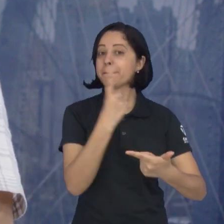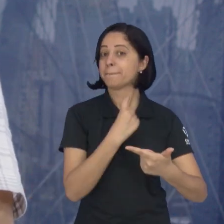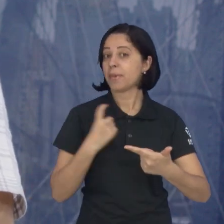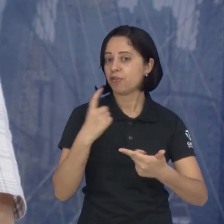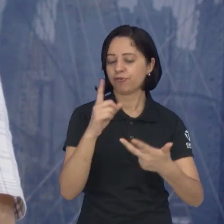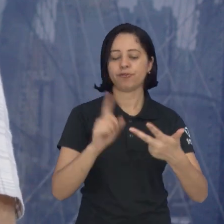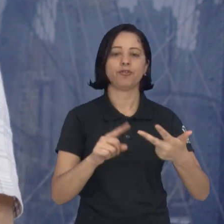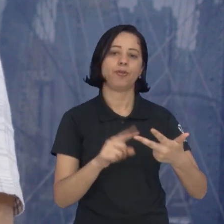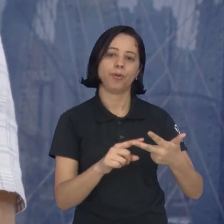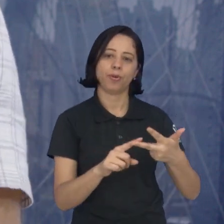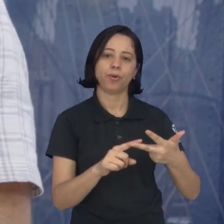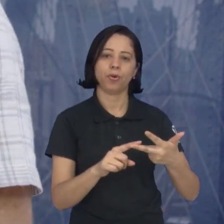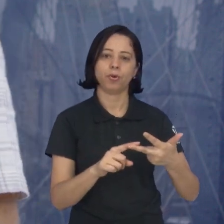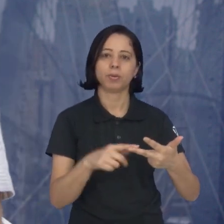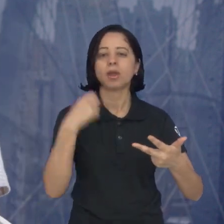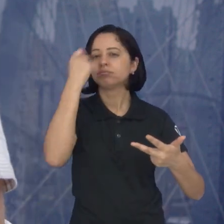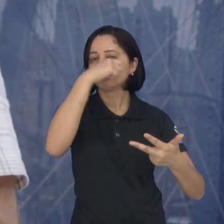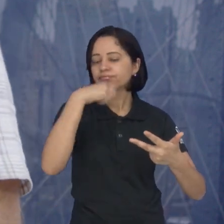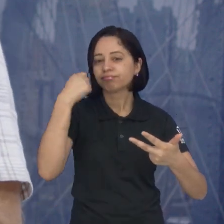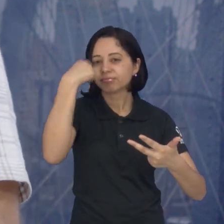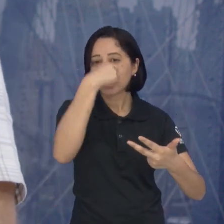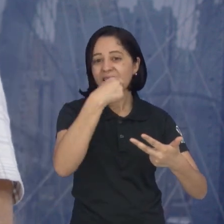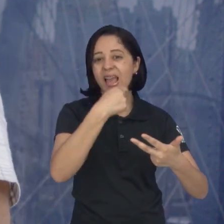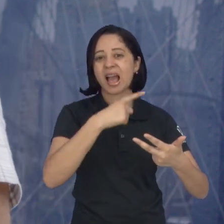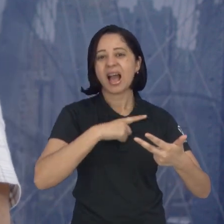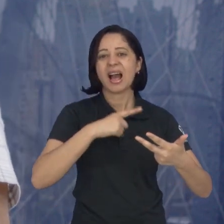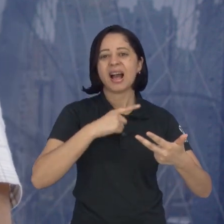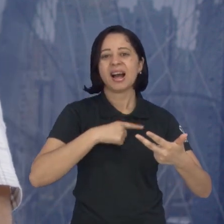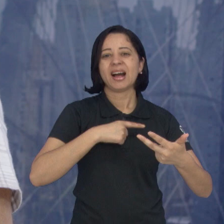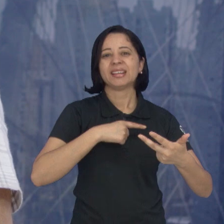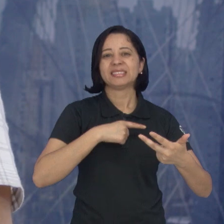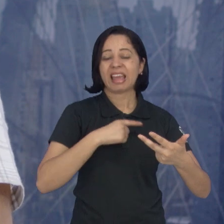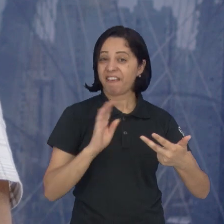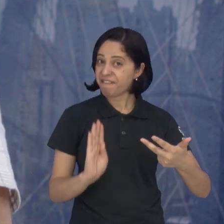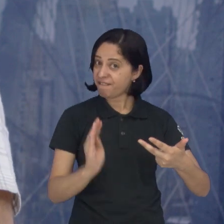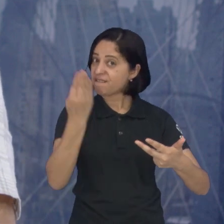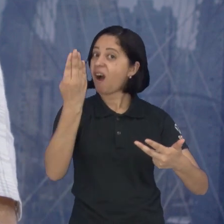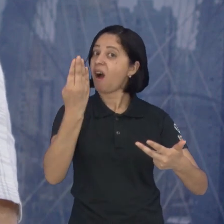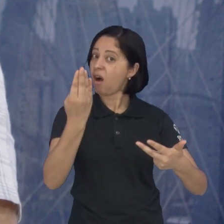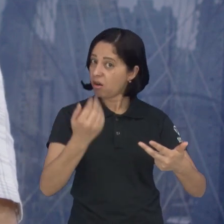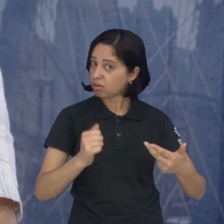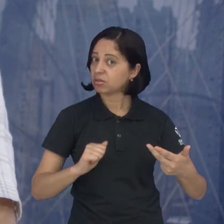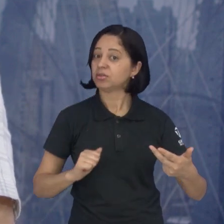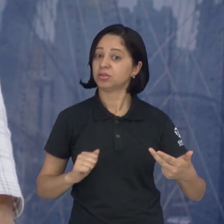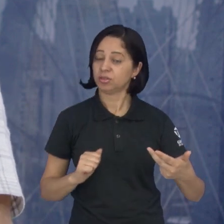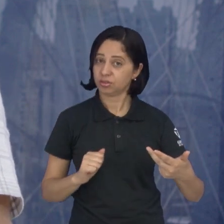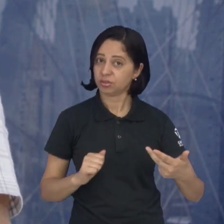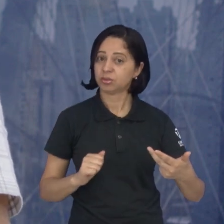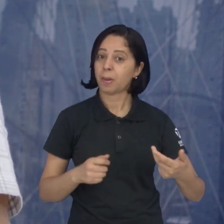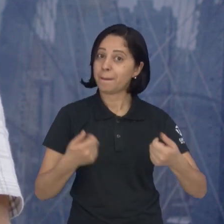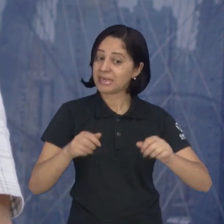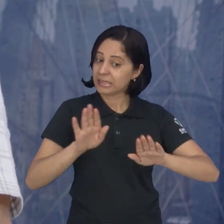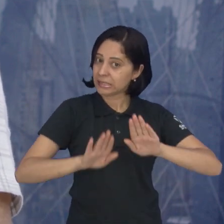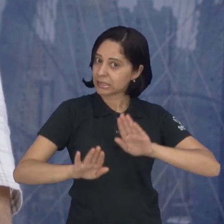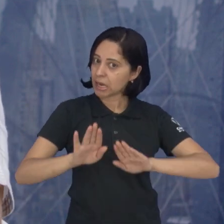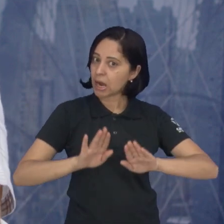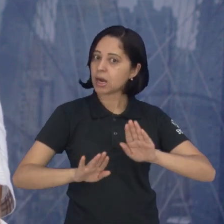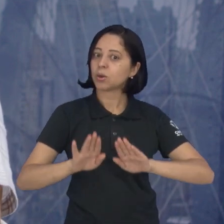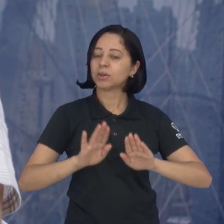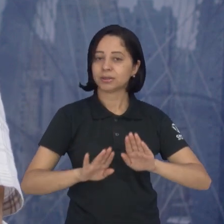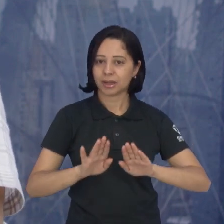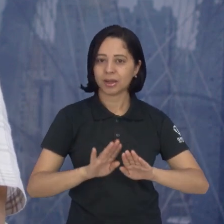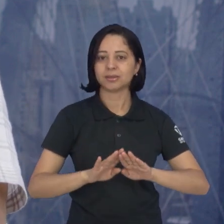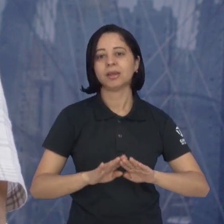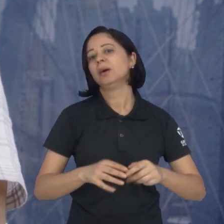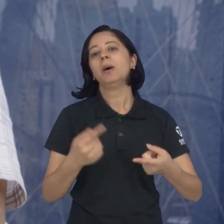perfumes, né, cosméticos, tem muita coisa falsificada, por exemplo, sabe? Então, a gente tem essa dor de